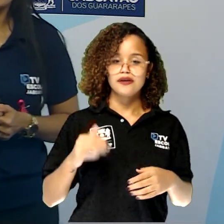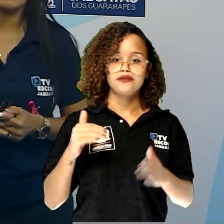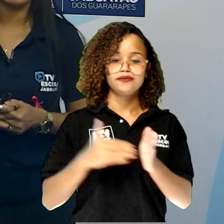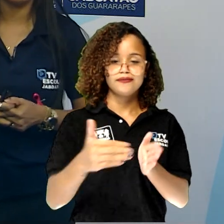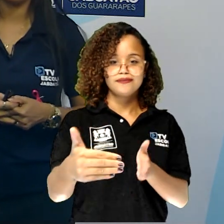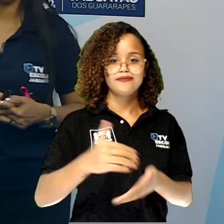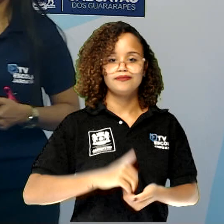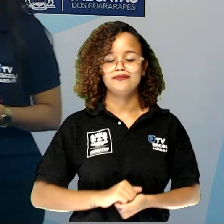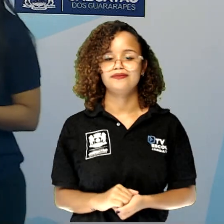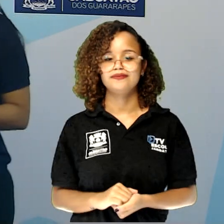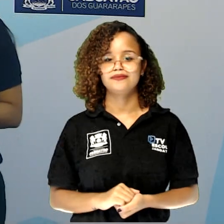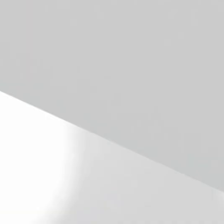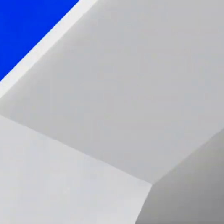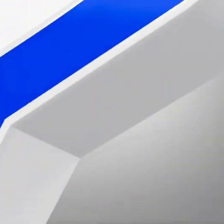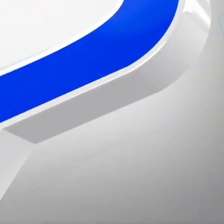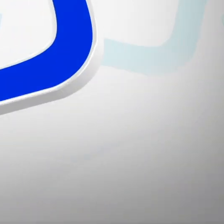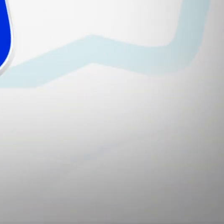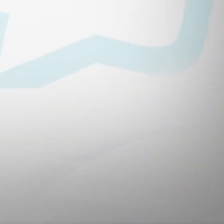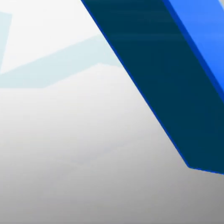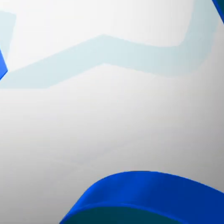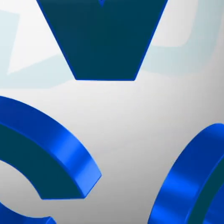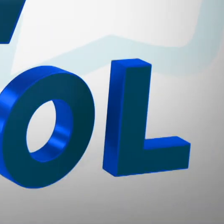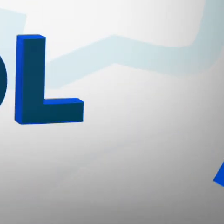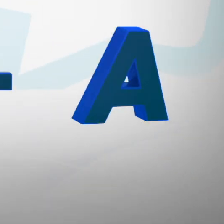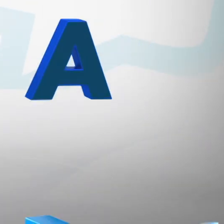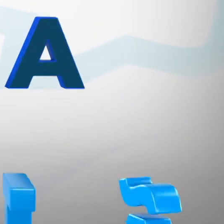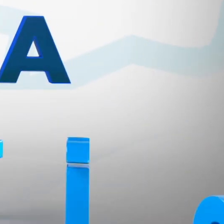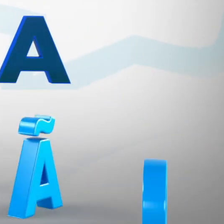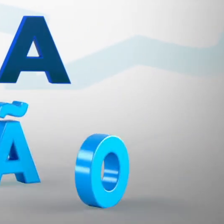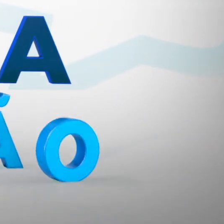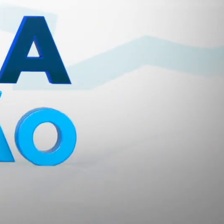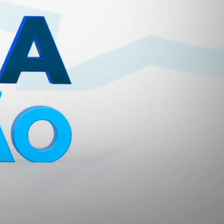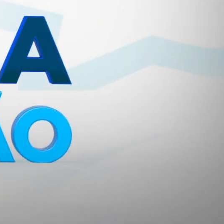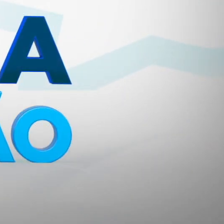sogra, que ela é um anjo pra mim. Posso falar mal da minha, que é encrenqueira e ruim. A minha sogra é uma joia, é uma barra de ouro. Se a tristeza minha